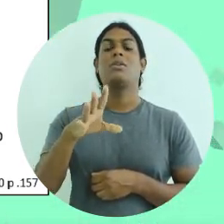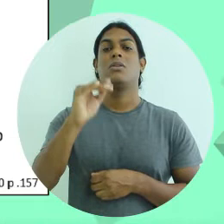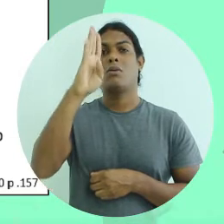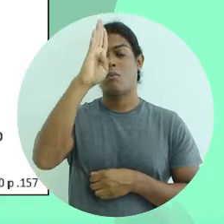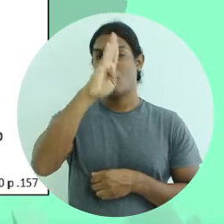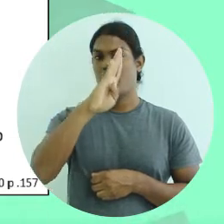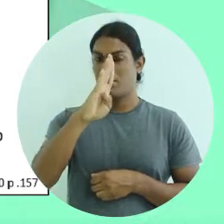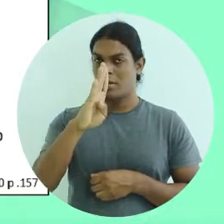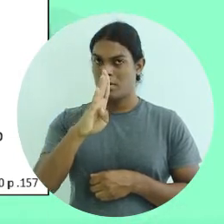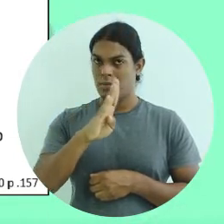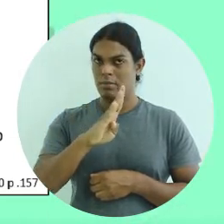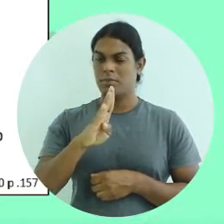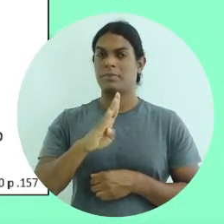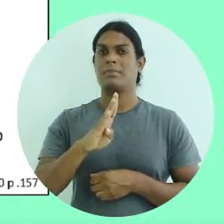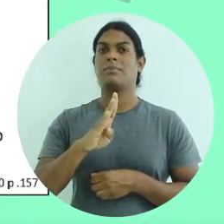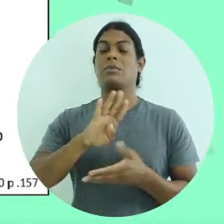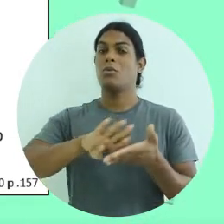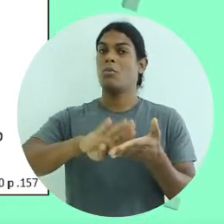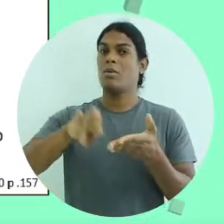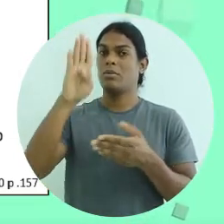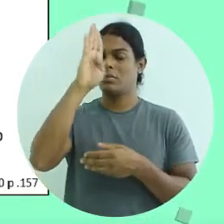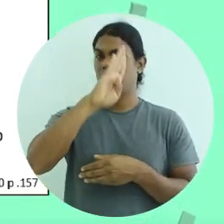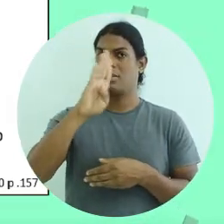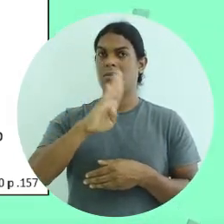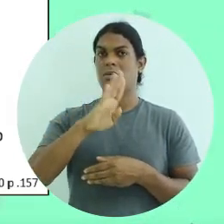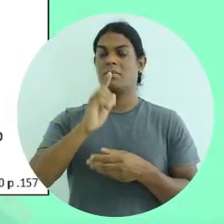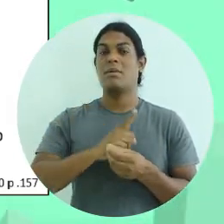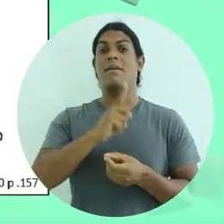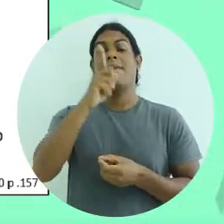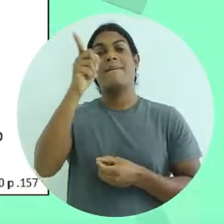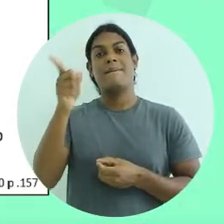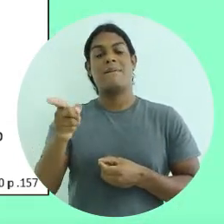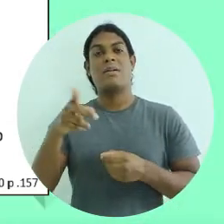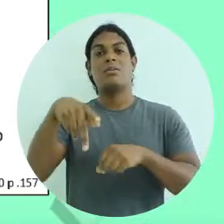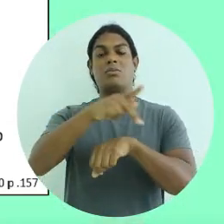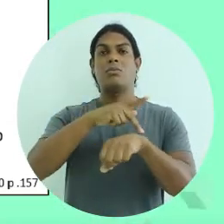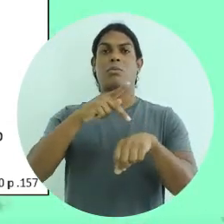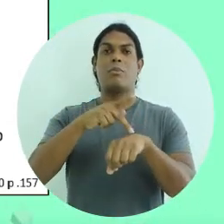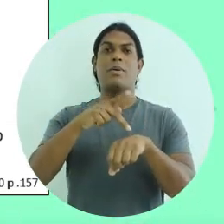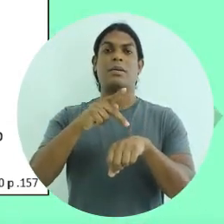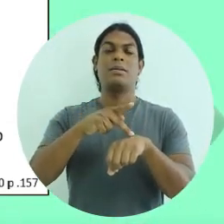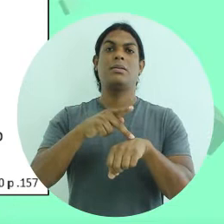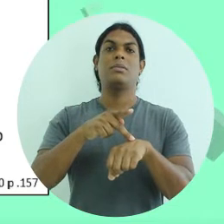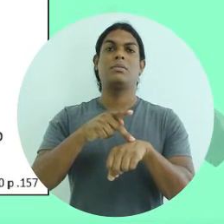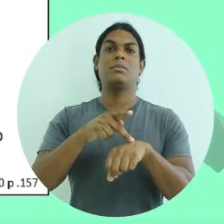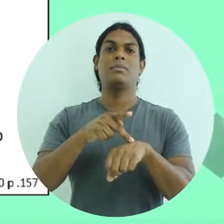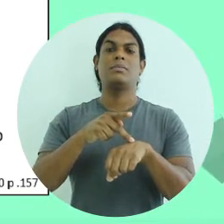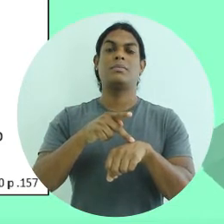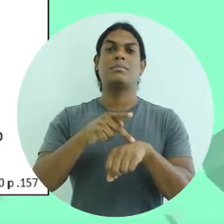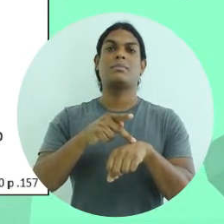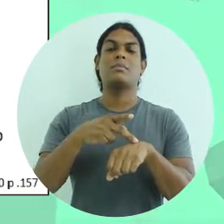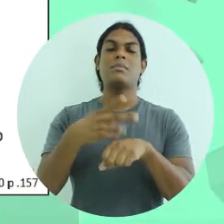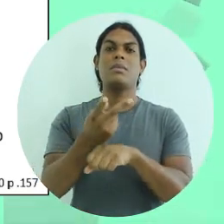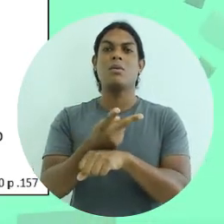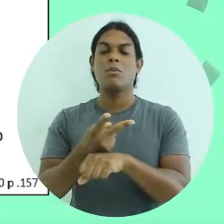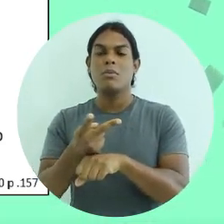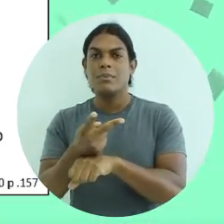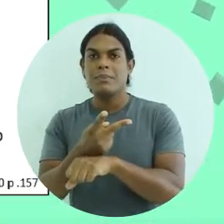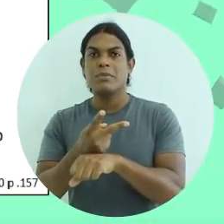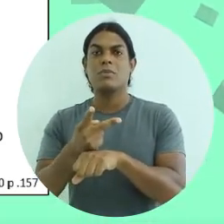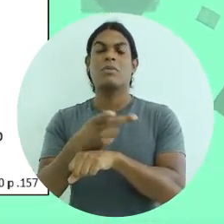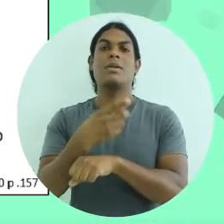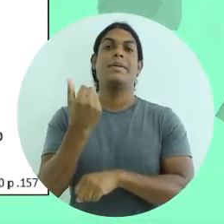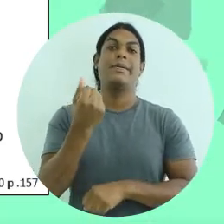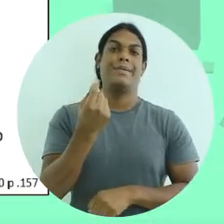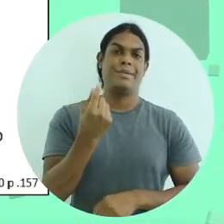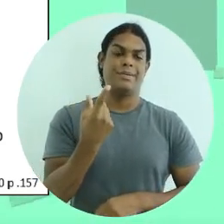Brasileiro vai ao exterior captar recursos financeiros, é como se ele fosse buscar em outros bancos no exterior